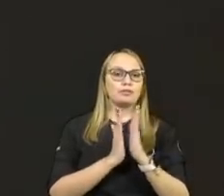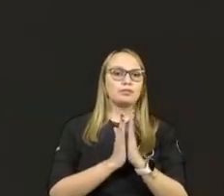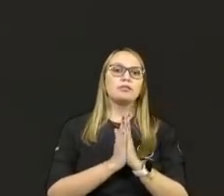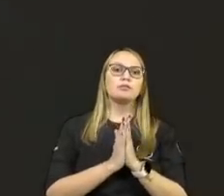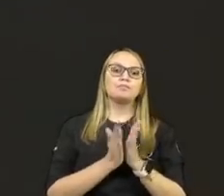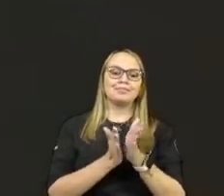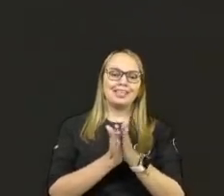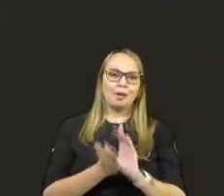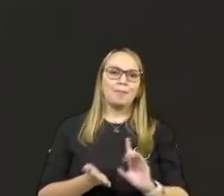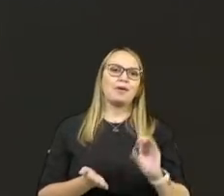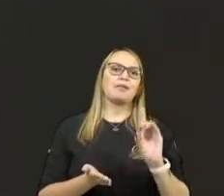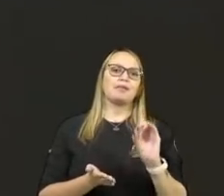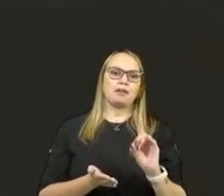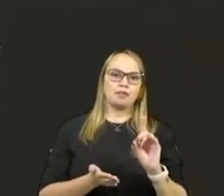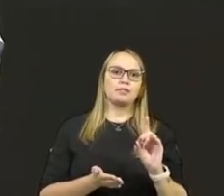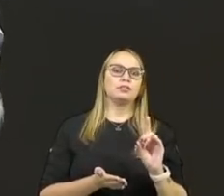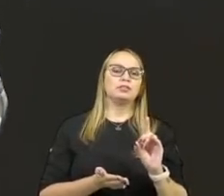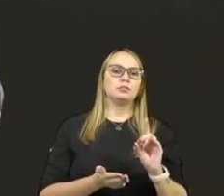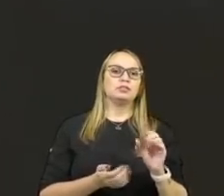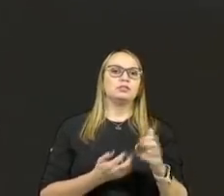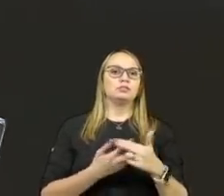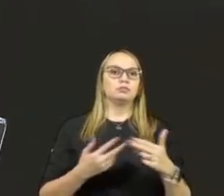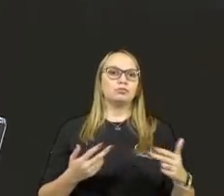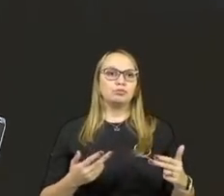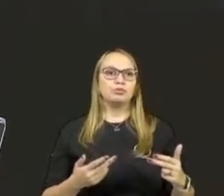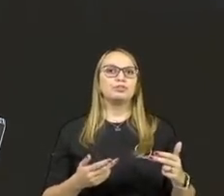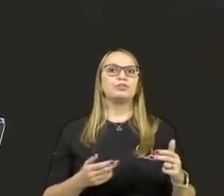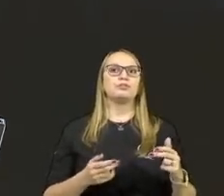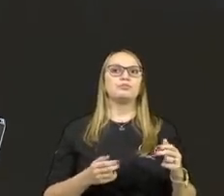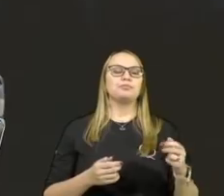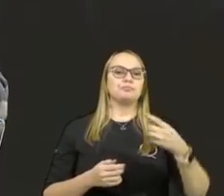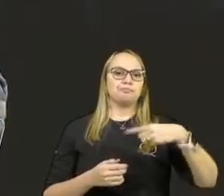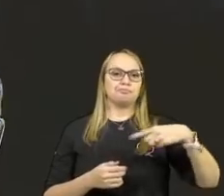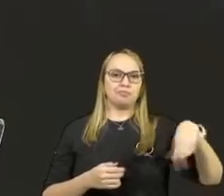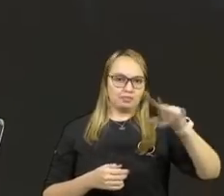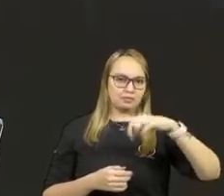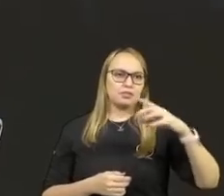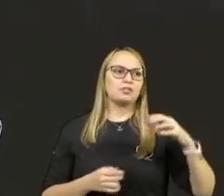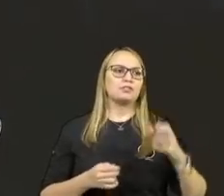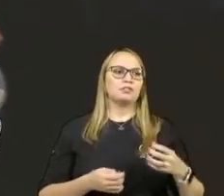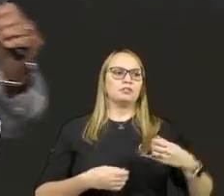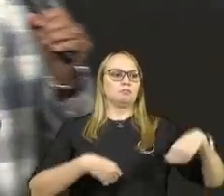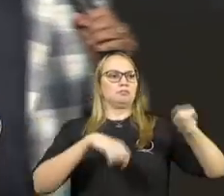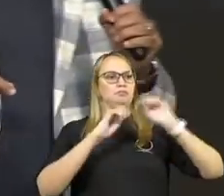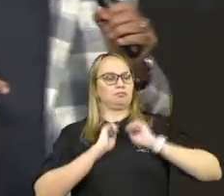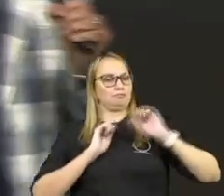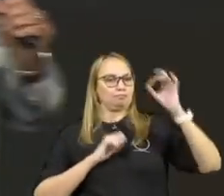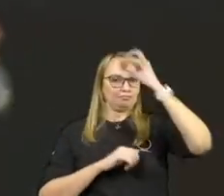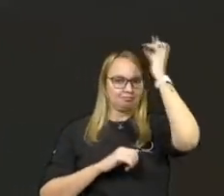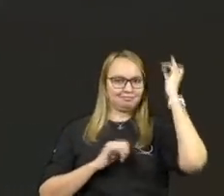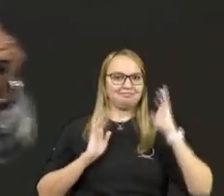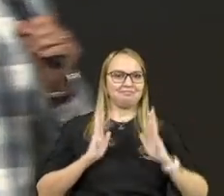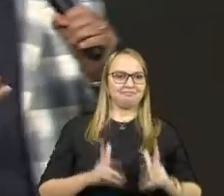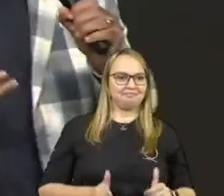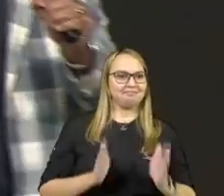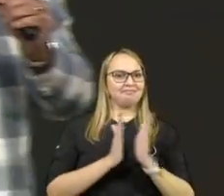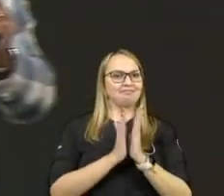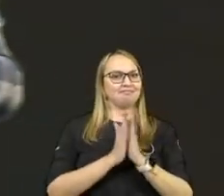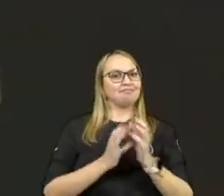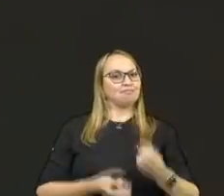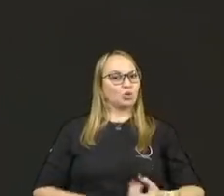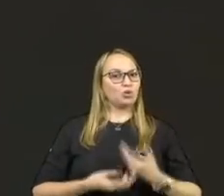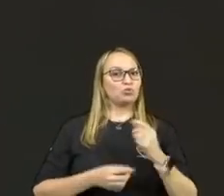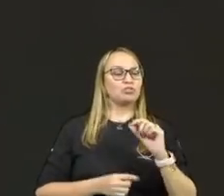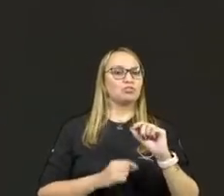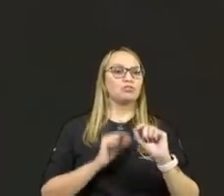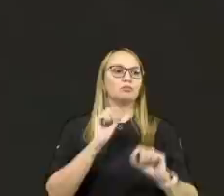e a palavra são instrumentos da santificação. A oração produz a